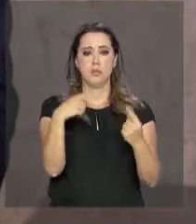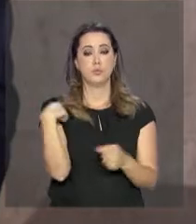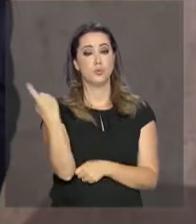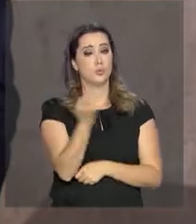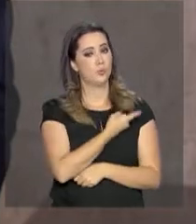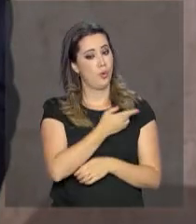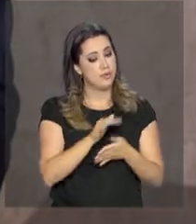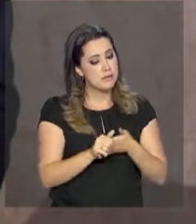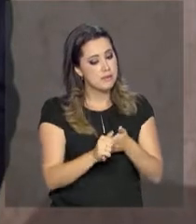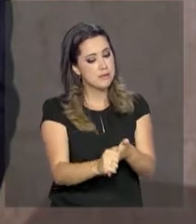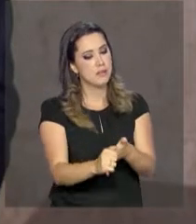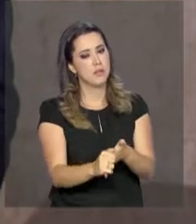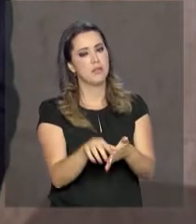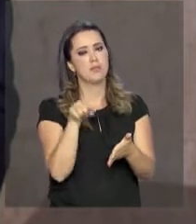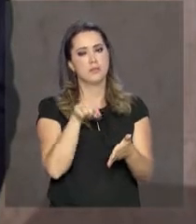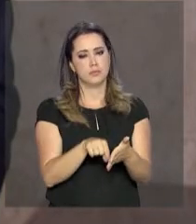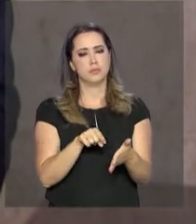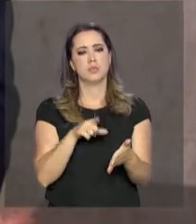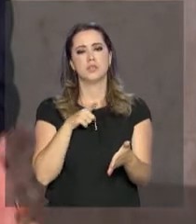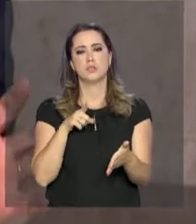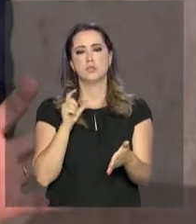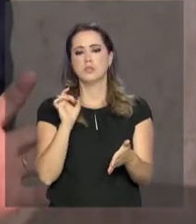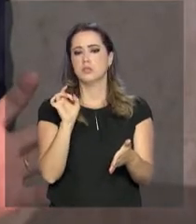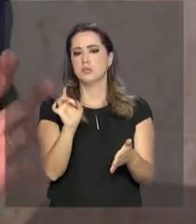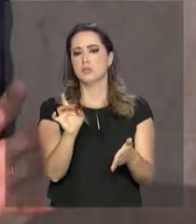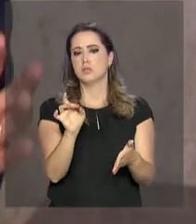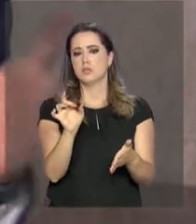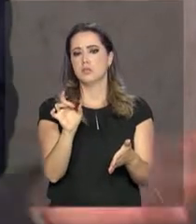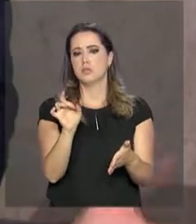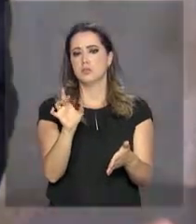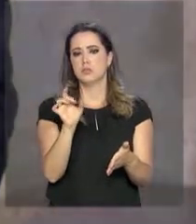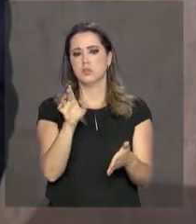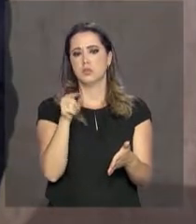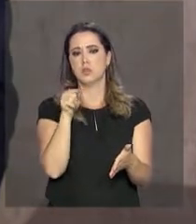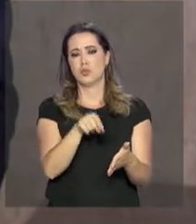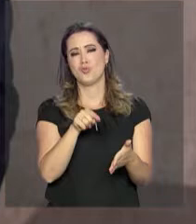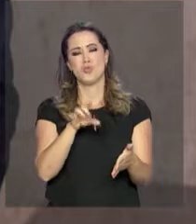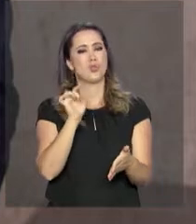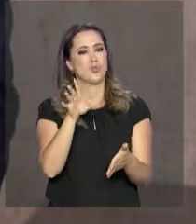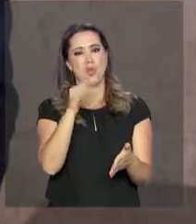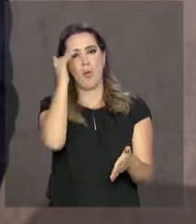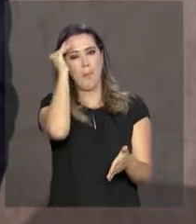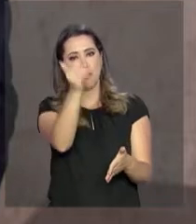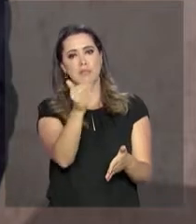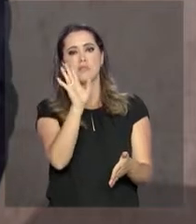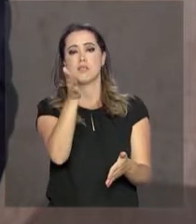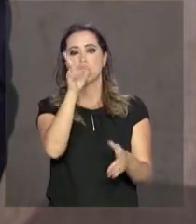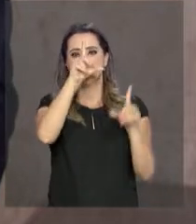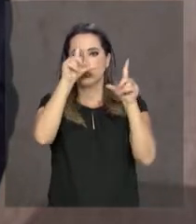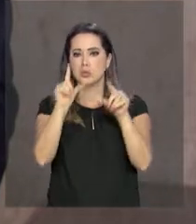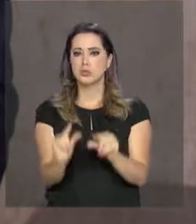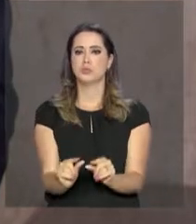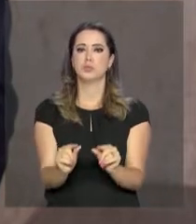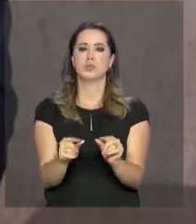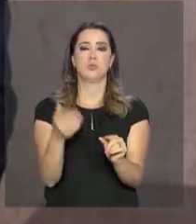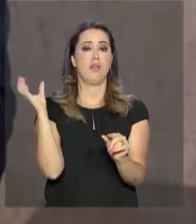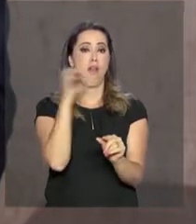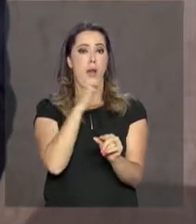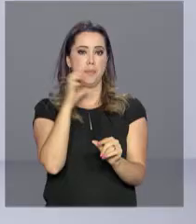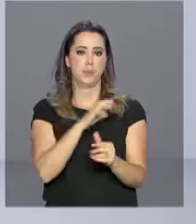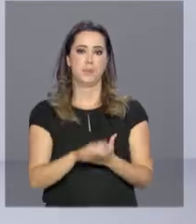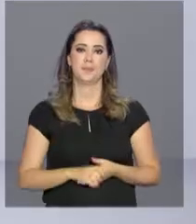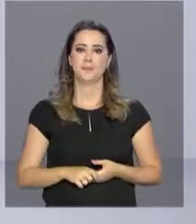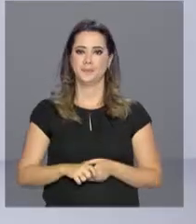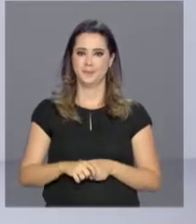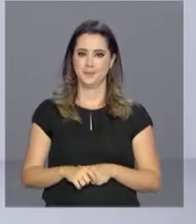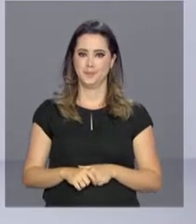seguimos é o só só nisso o número já é cair em uma maneira muito rápida